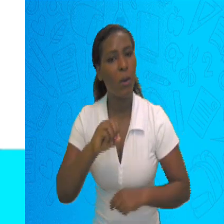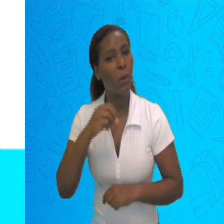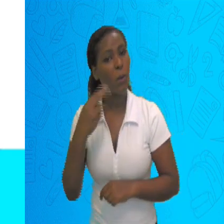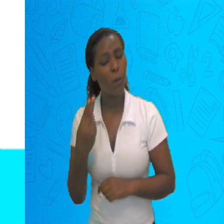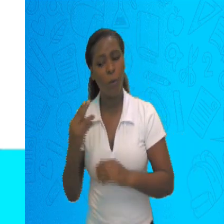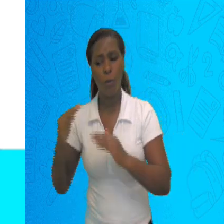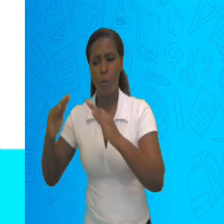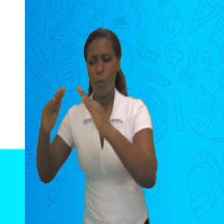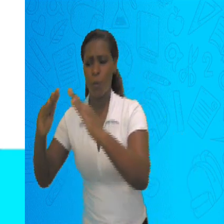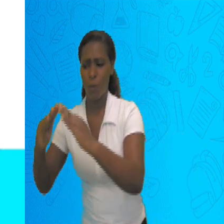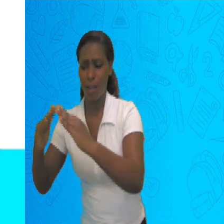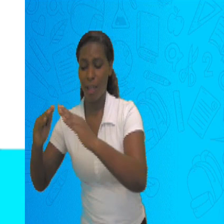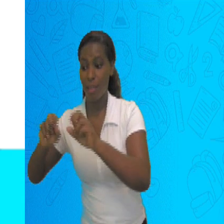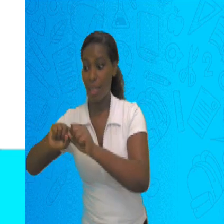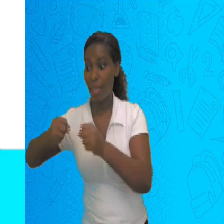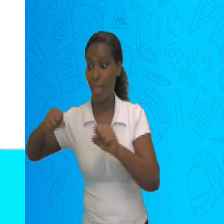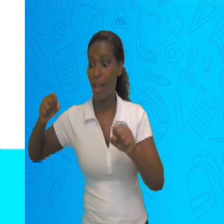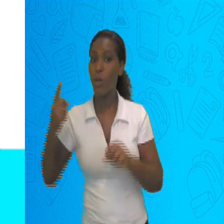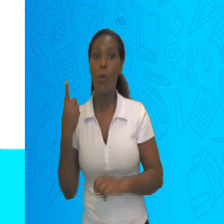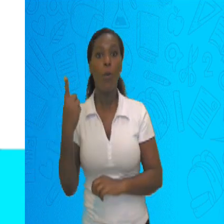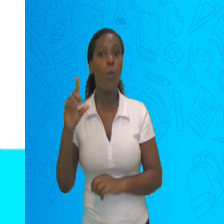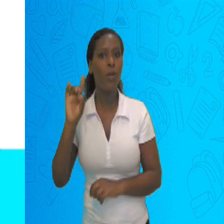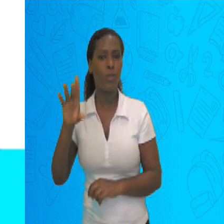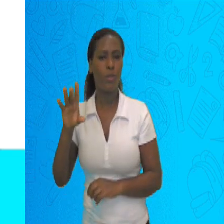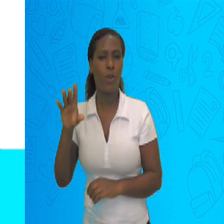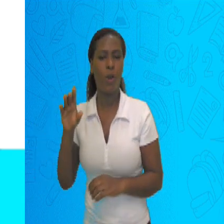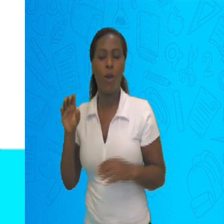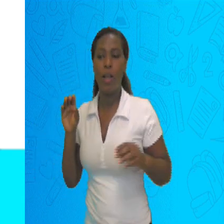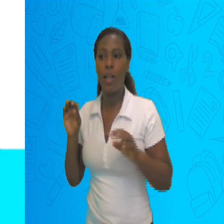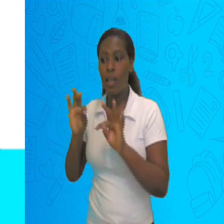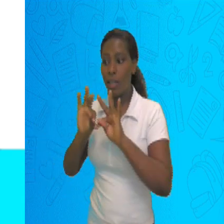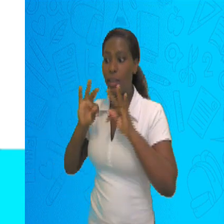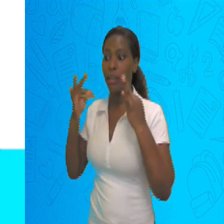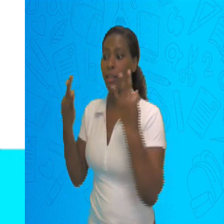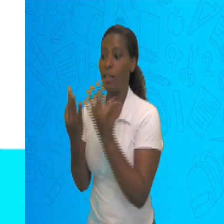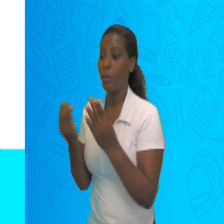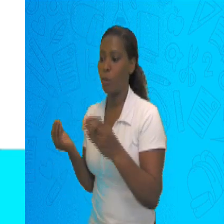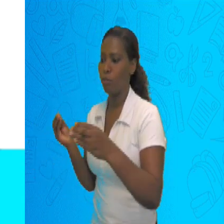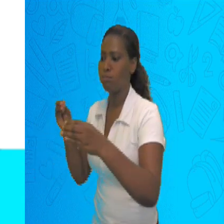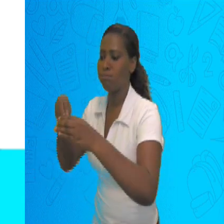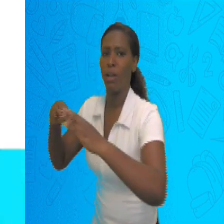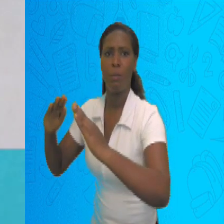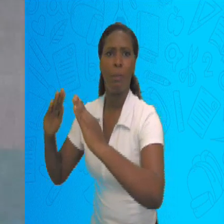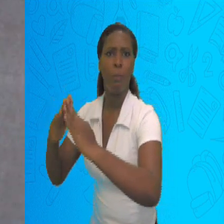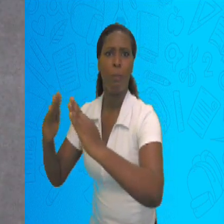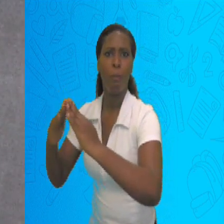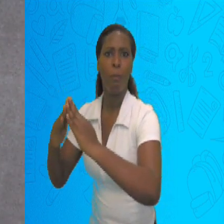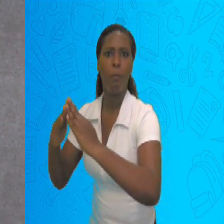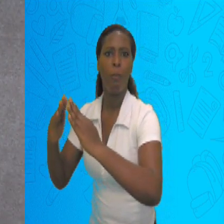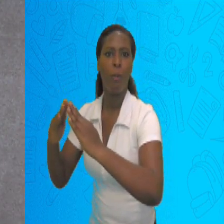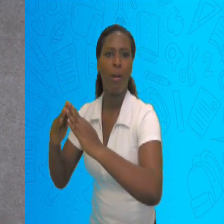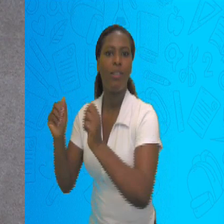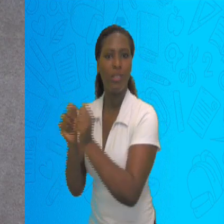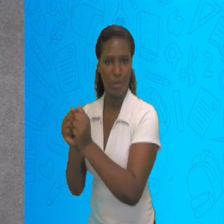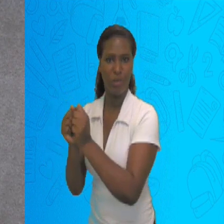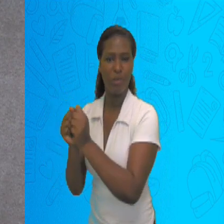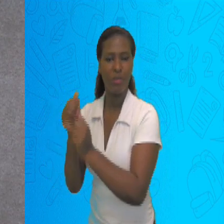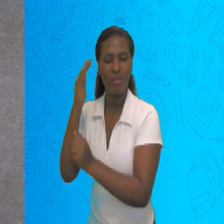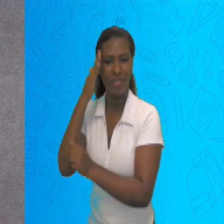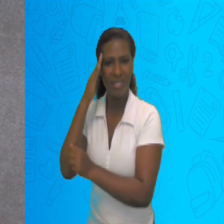mesmo numa casa grande, aonde toda a tribo vivia. Então foi essa